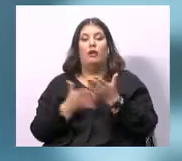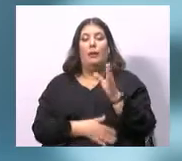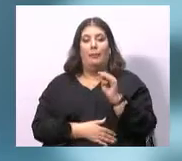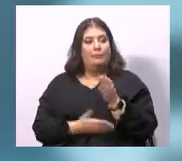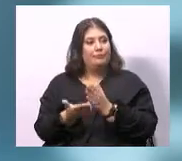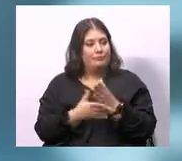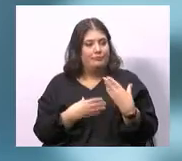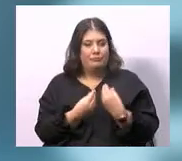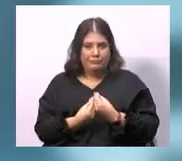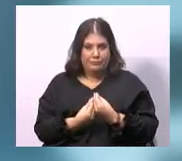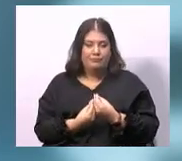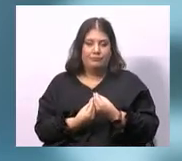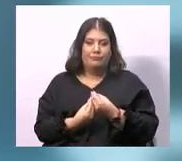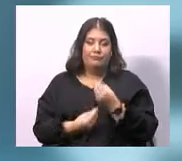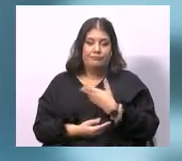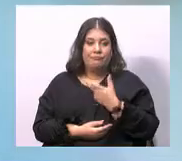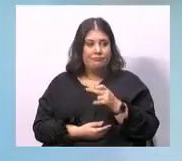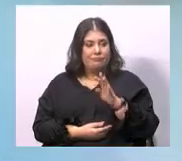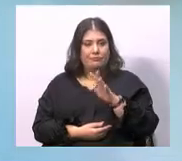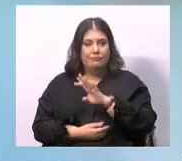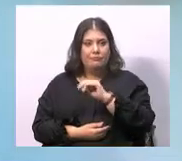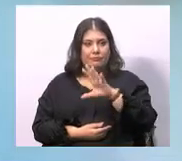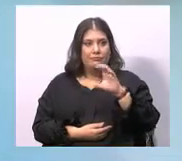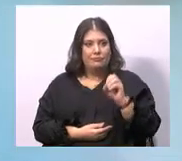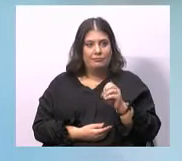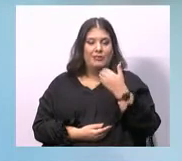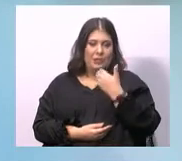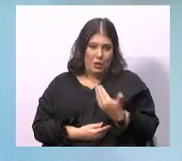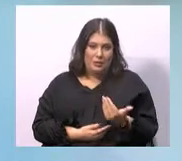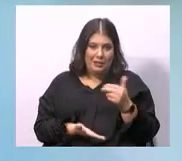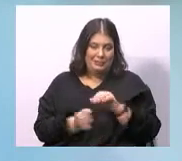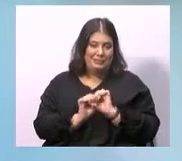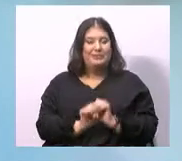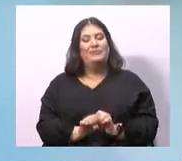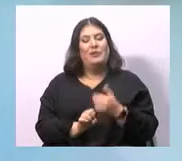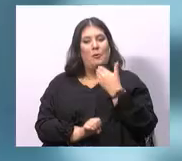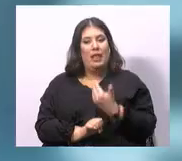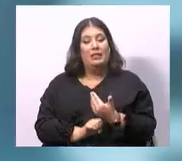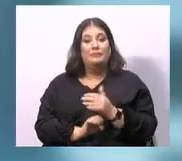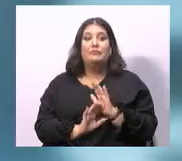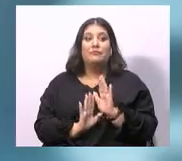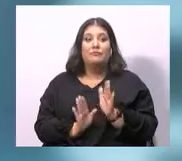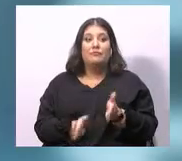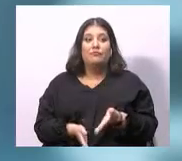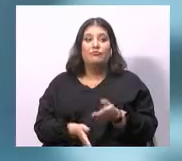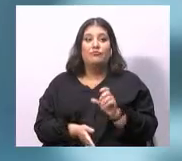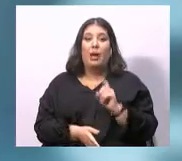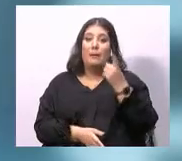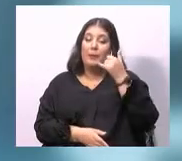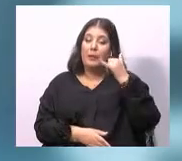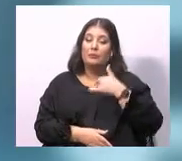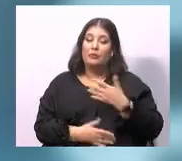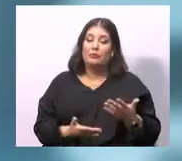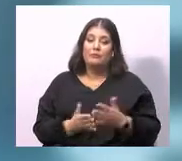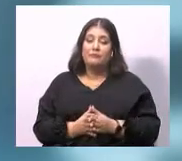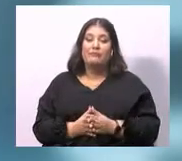Continua connosco o Dr. Francisco Freitas, podologista, a quem agradeço a presença, sempre um gosto tê-lo cá. Muito obrigada. E se me permite, vamos ouvir a primeira